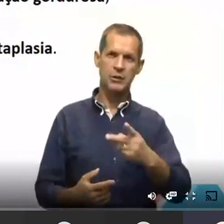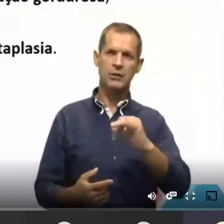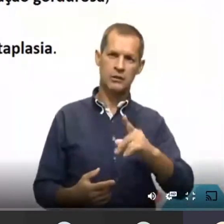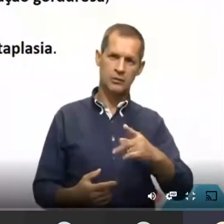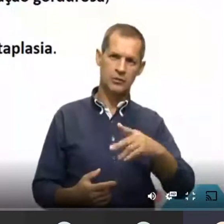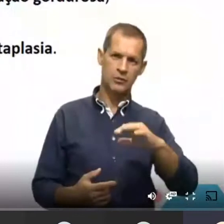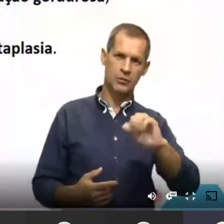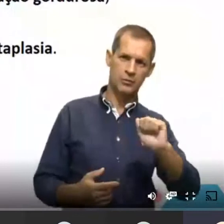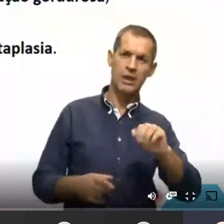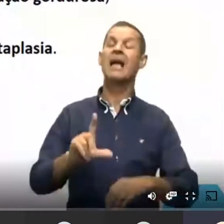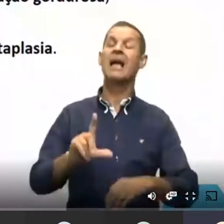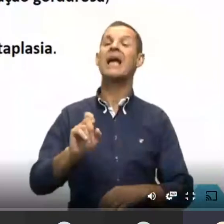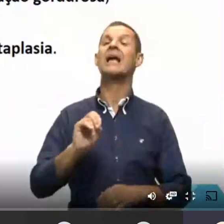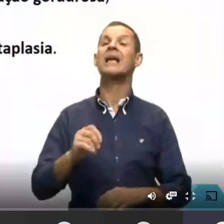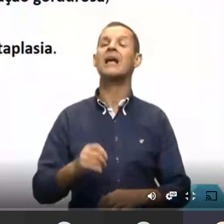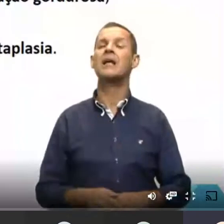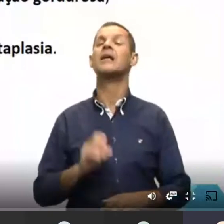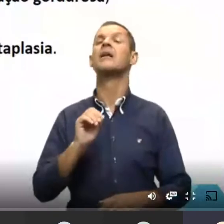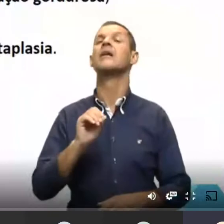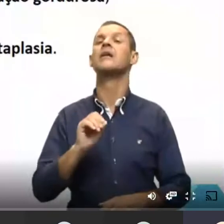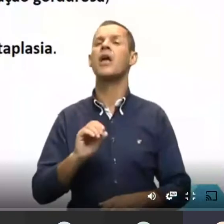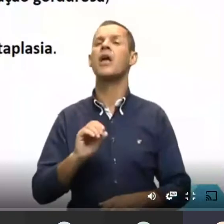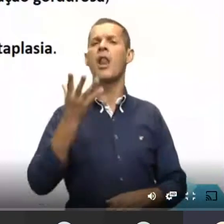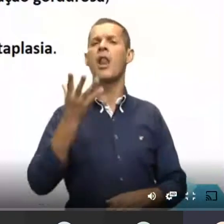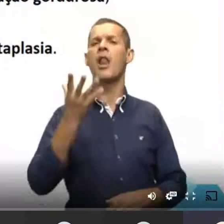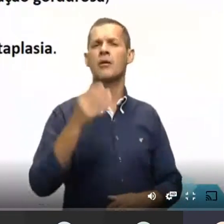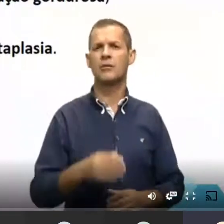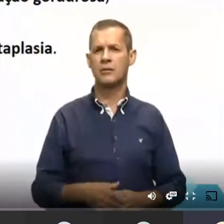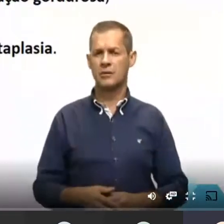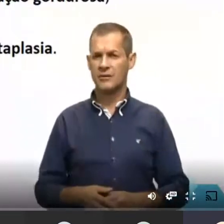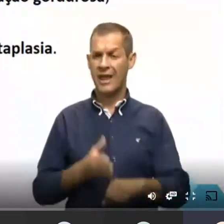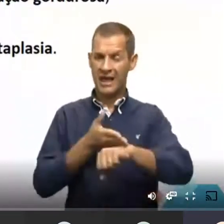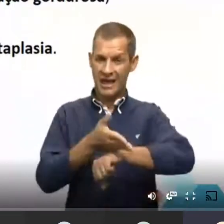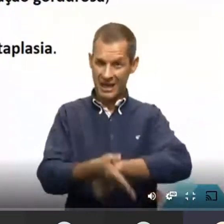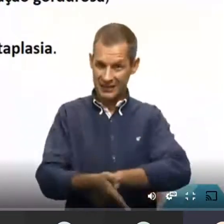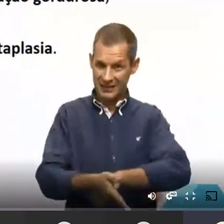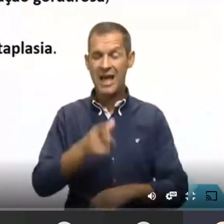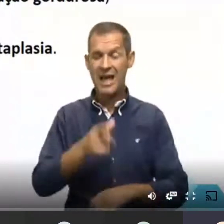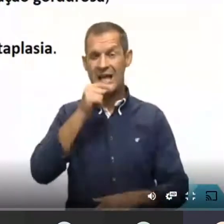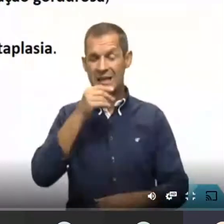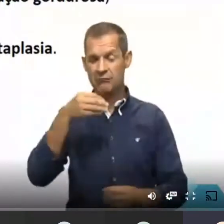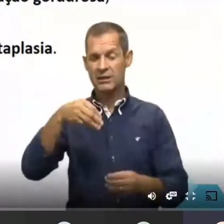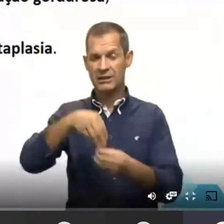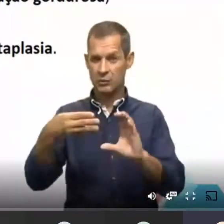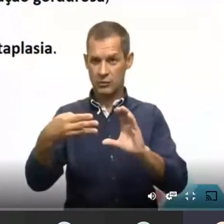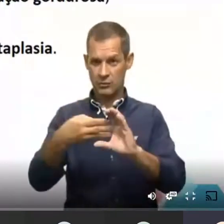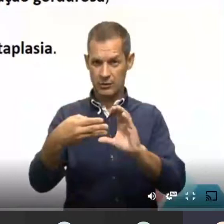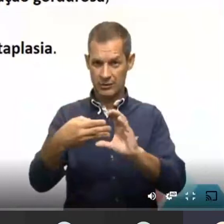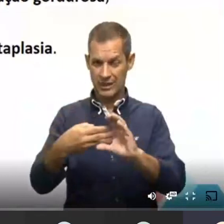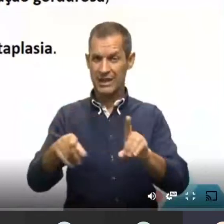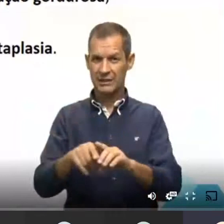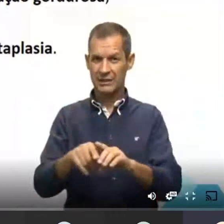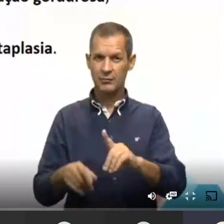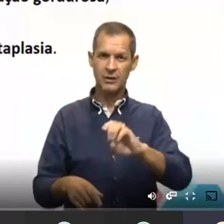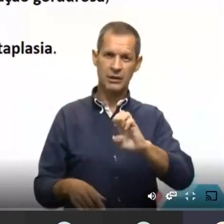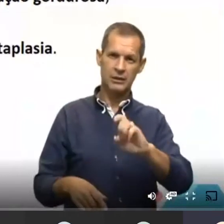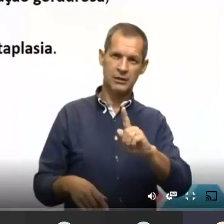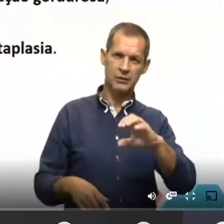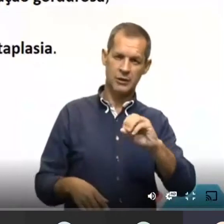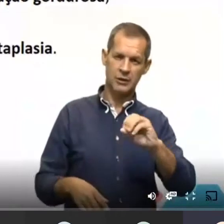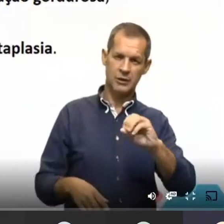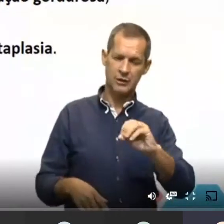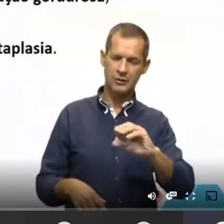hidrópica, que é a parte que ocorre a entrada de água dentro da célula, e a